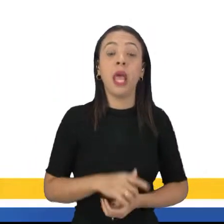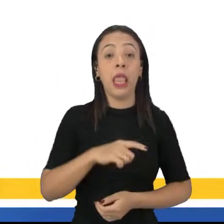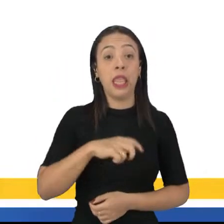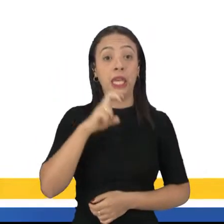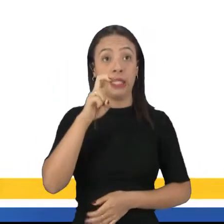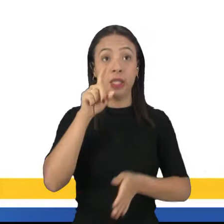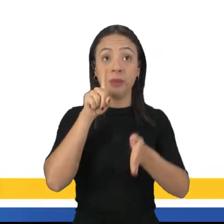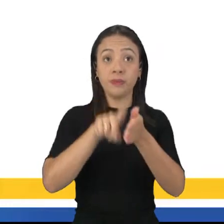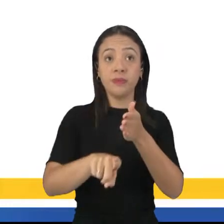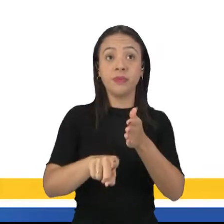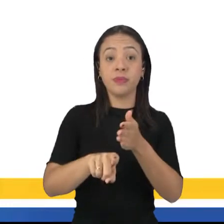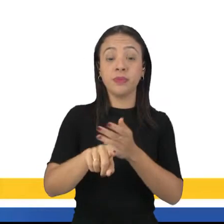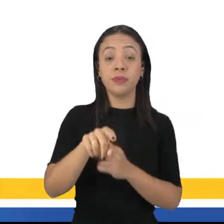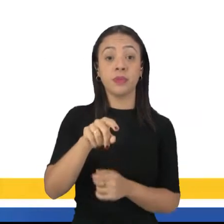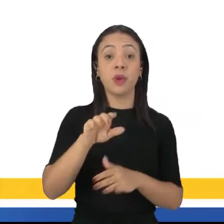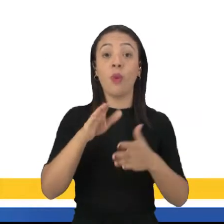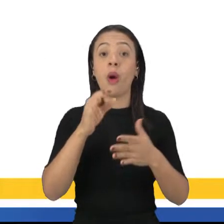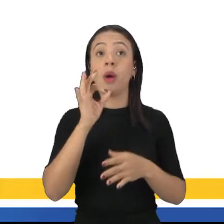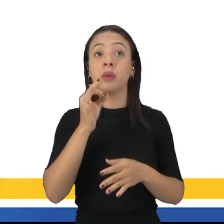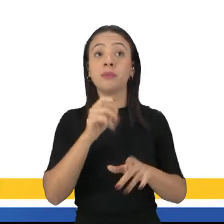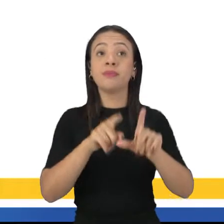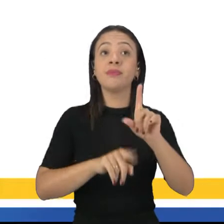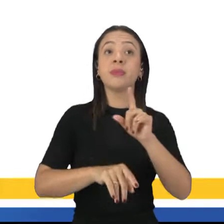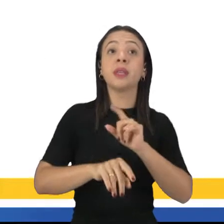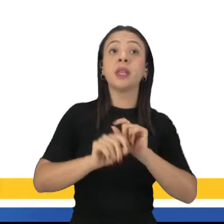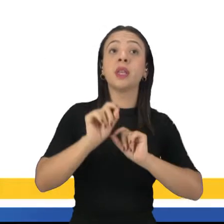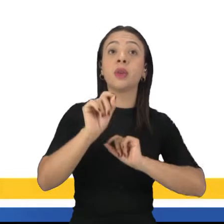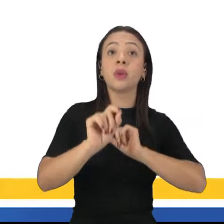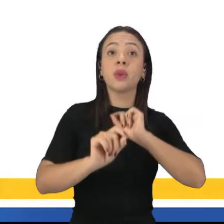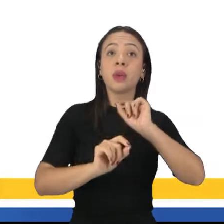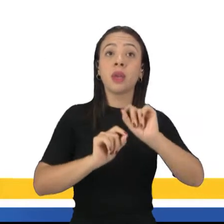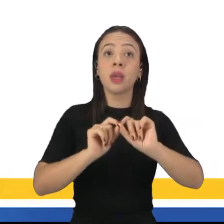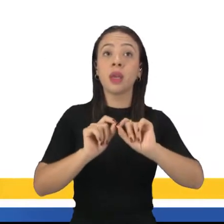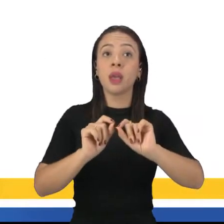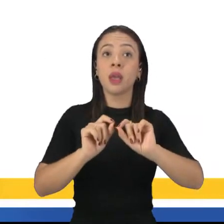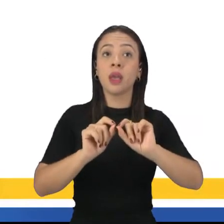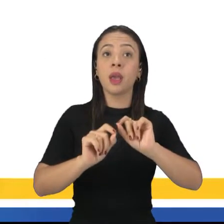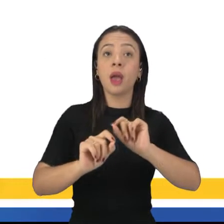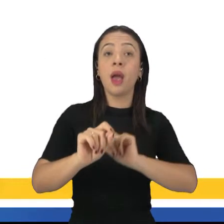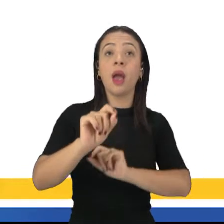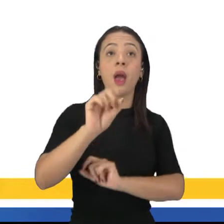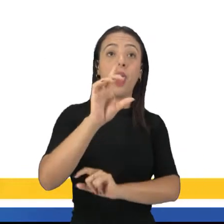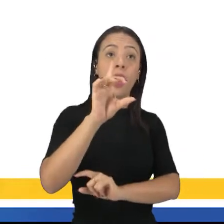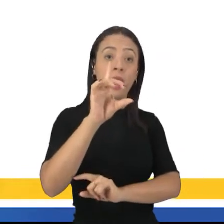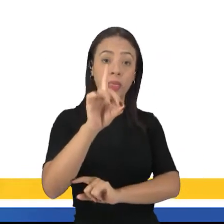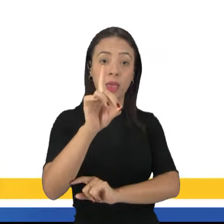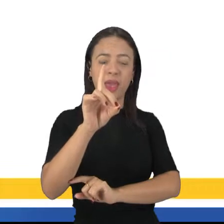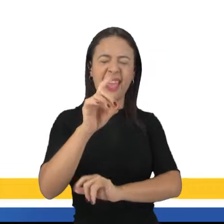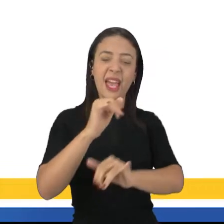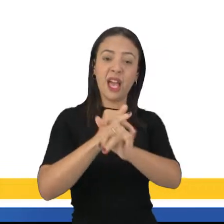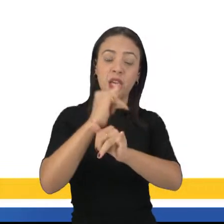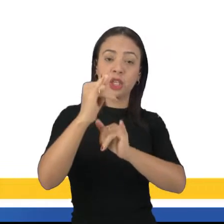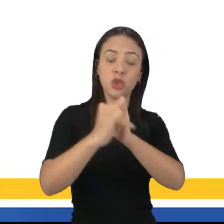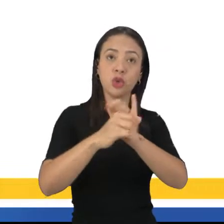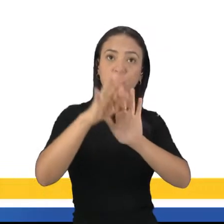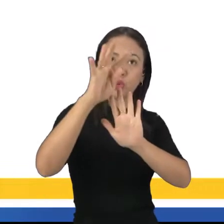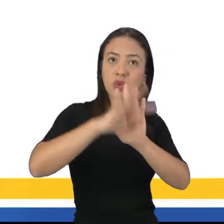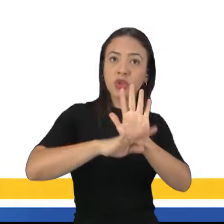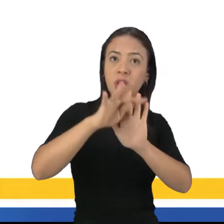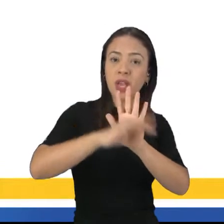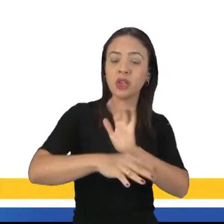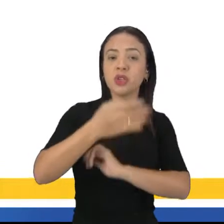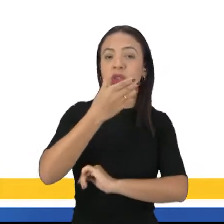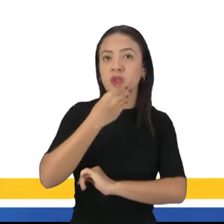5 alternativas. E qual é a que responde? A letra A. A digitalização dos textos de José Alencar